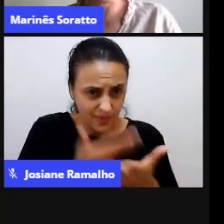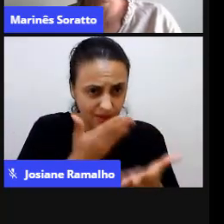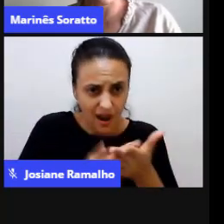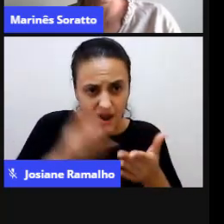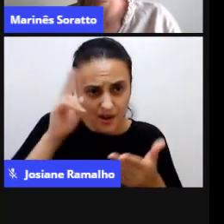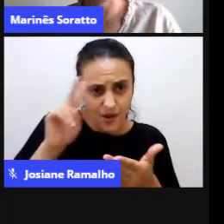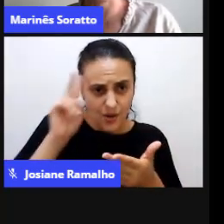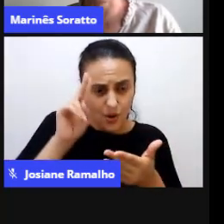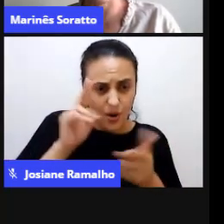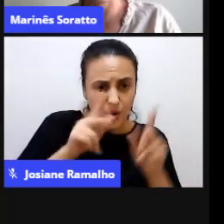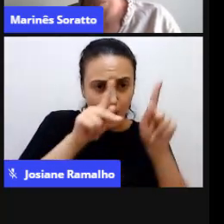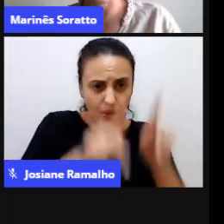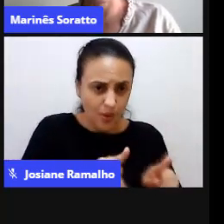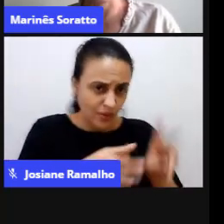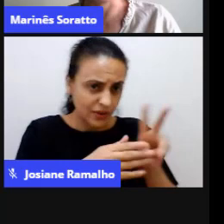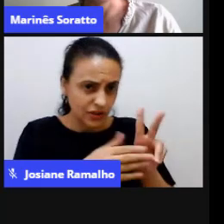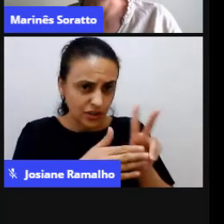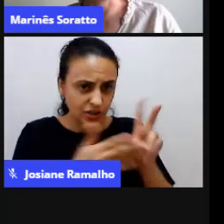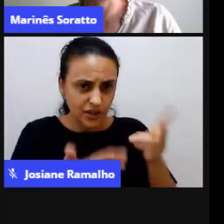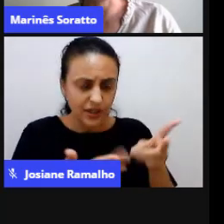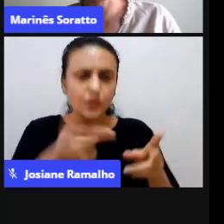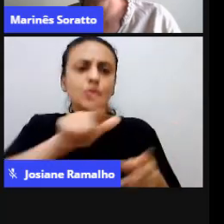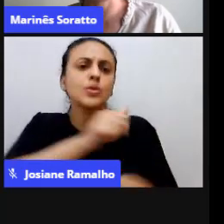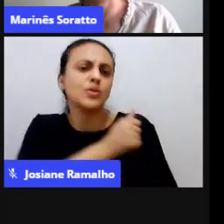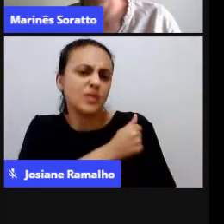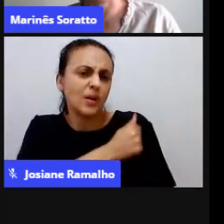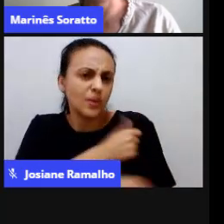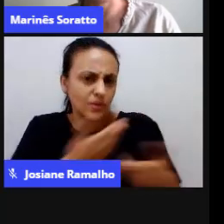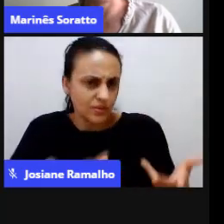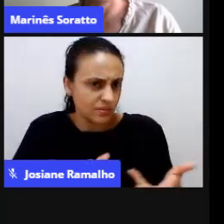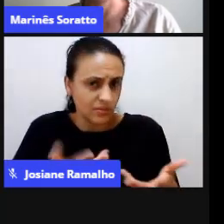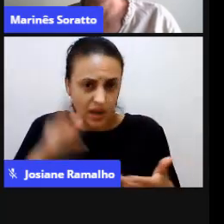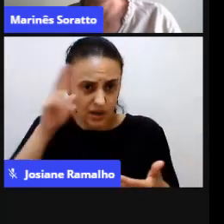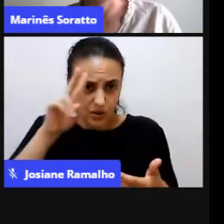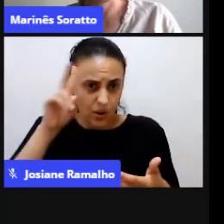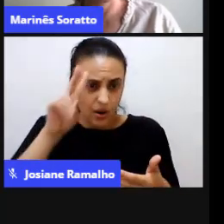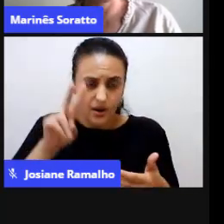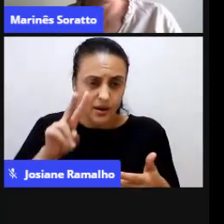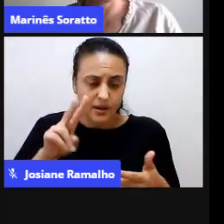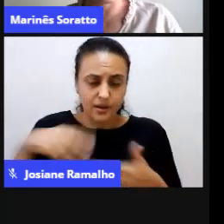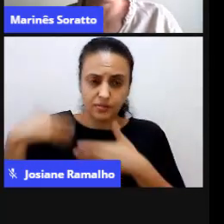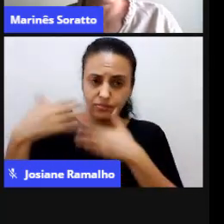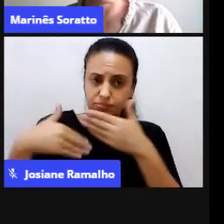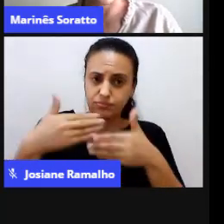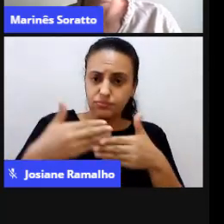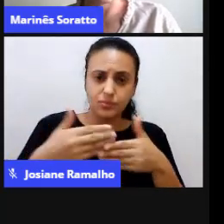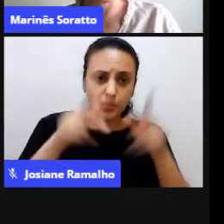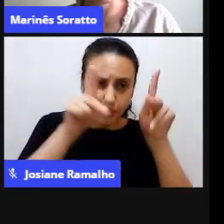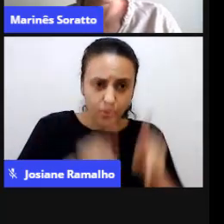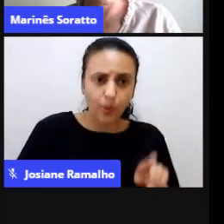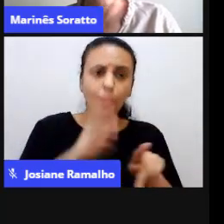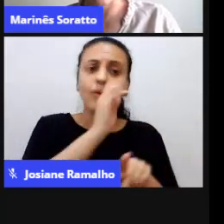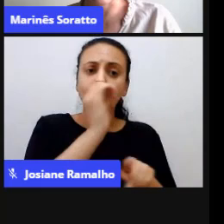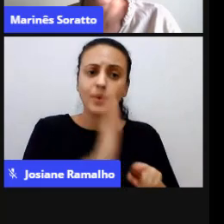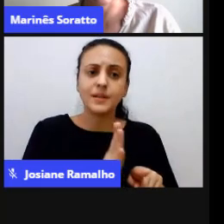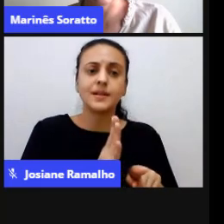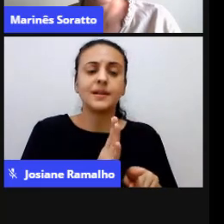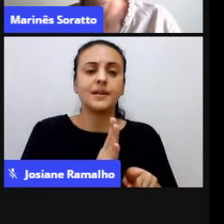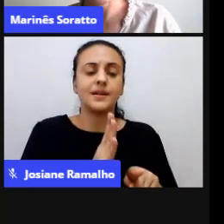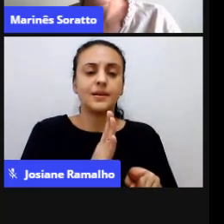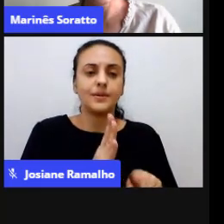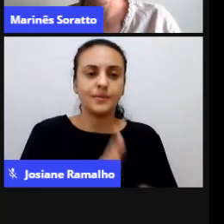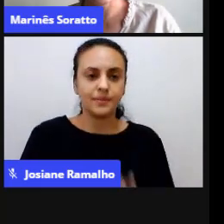história que faz parte da Constituição do Brasil, da formação do povo brasileiro, que foi invisibilizada, né, durante